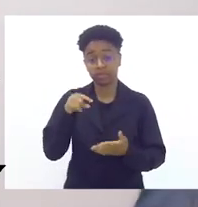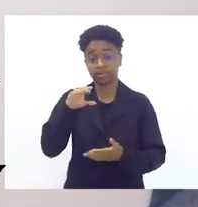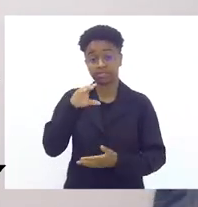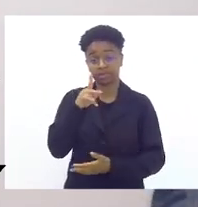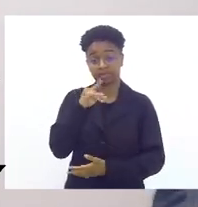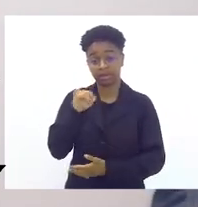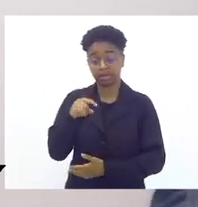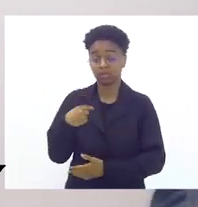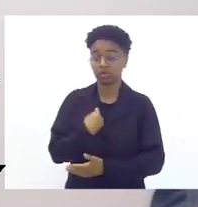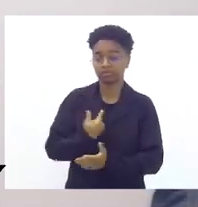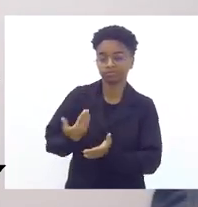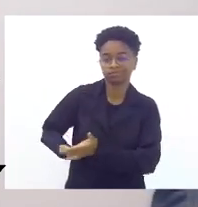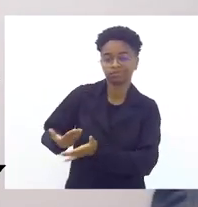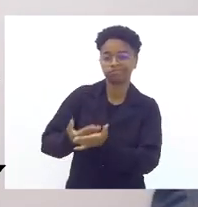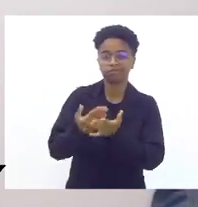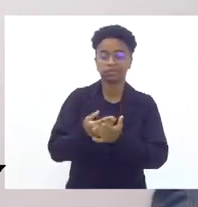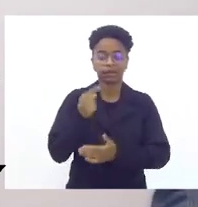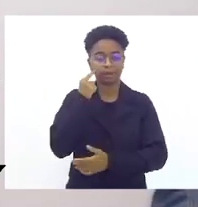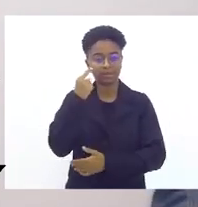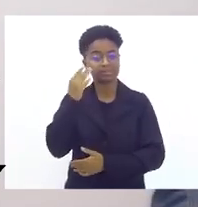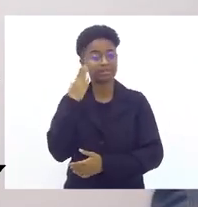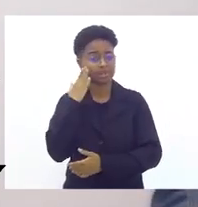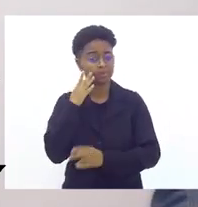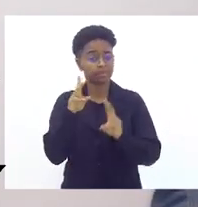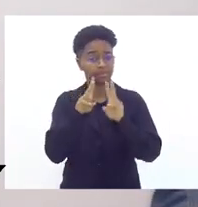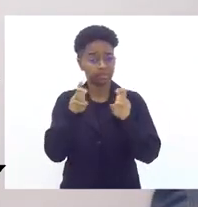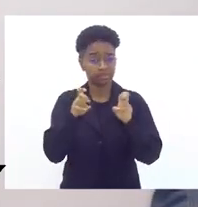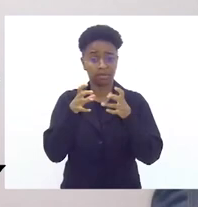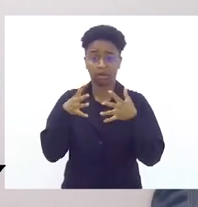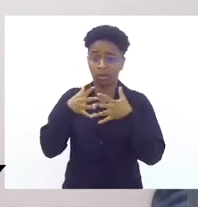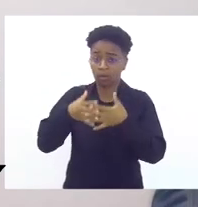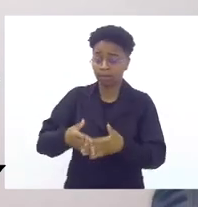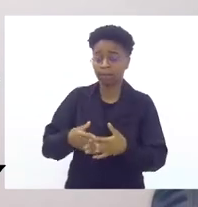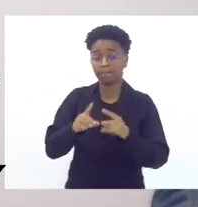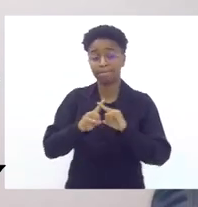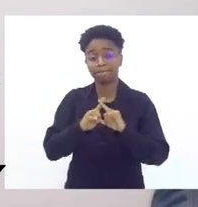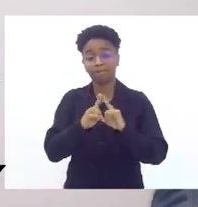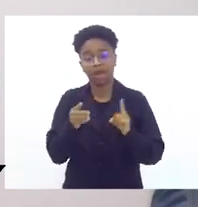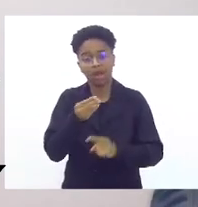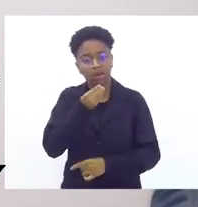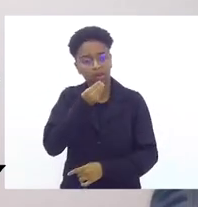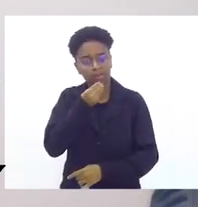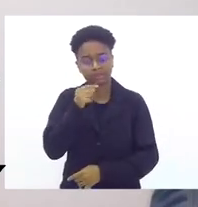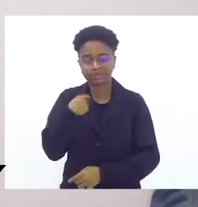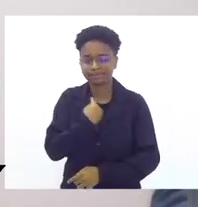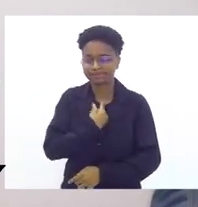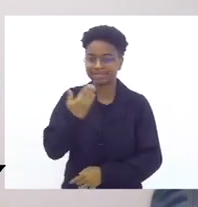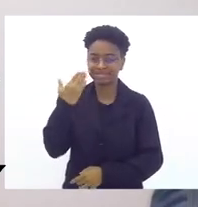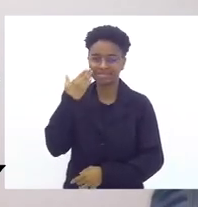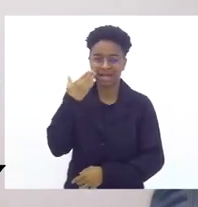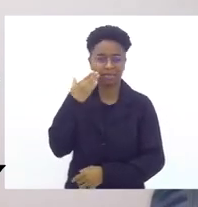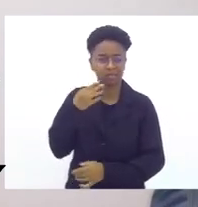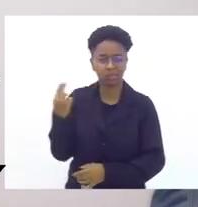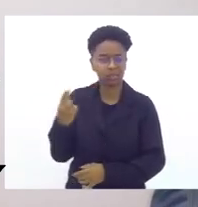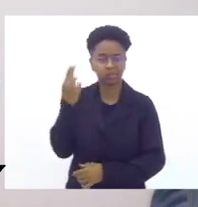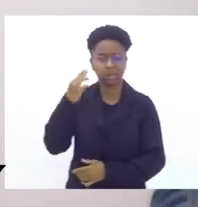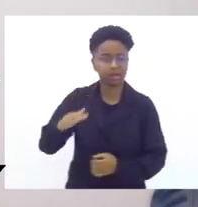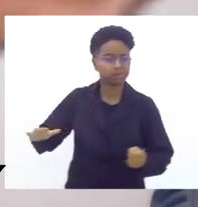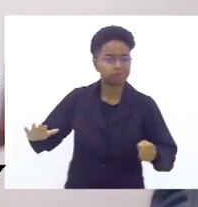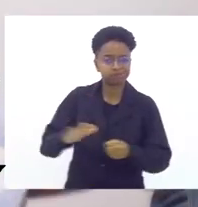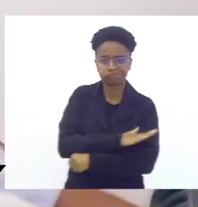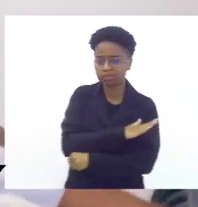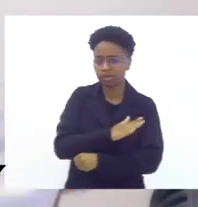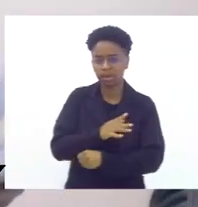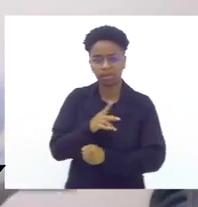pensando sabe que o tema é complexo mas obviamente a gente sabe que não se esgota é